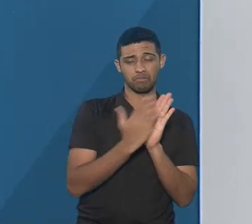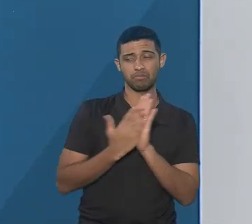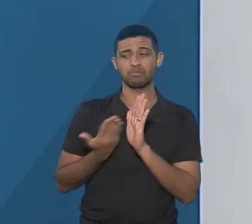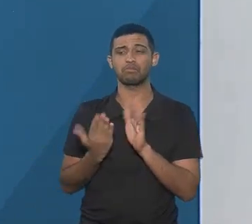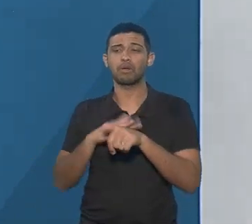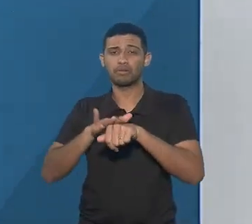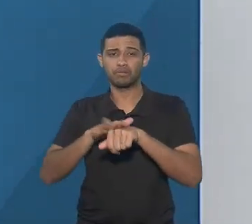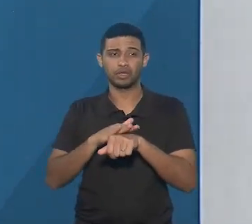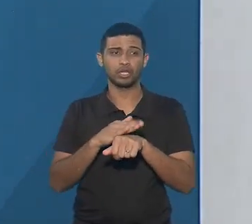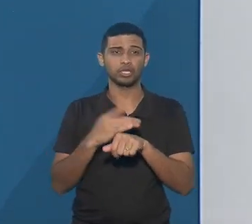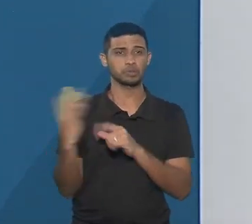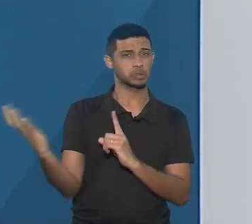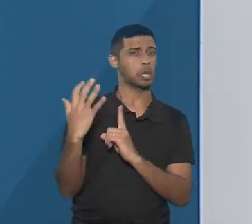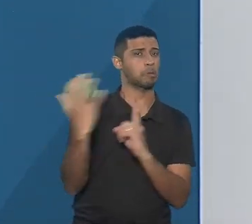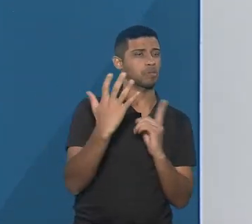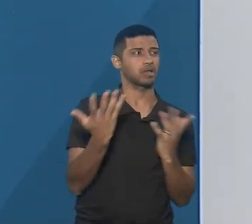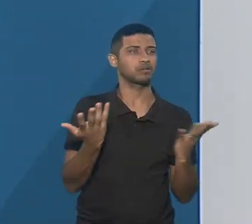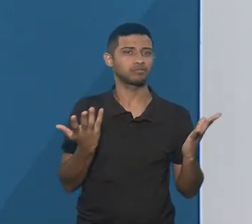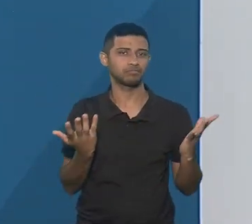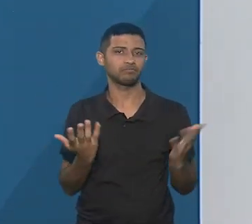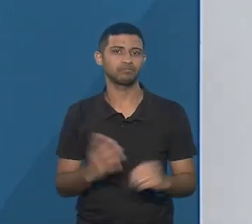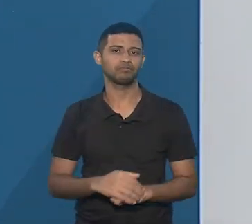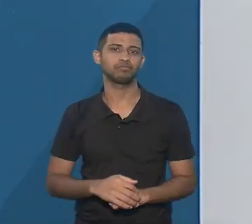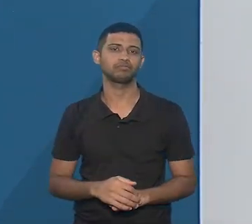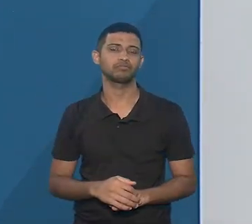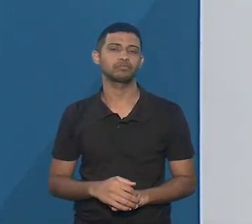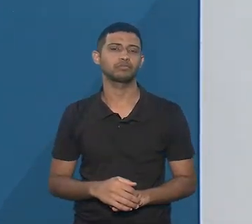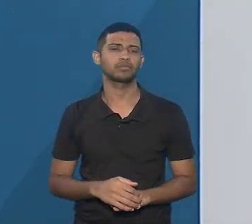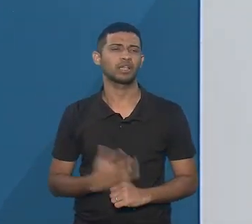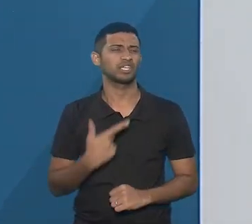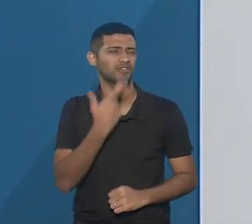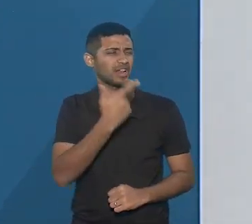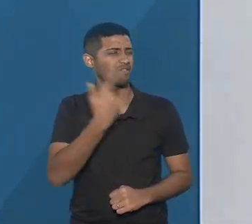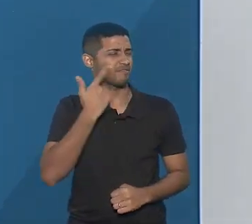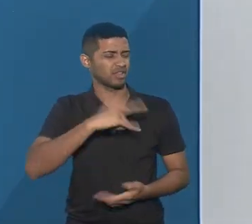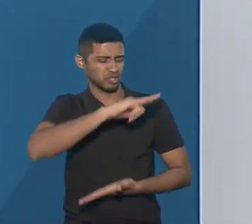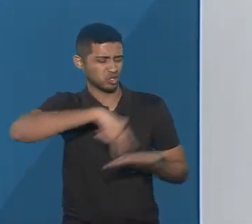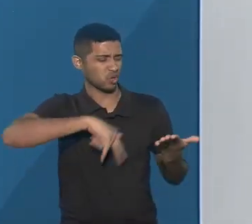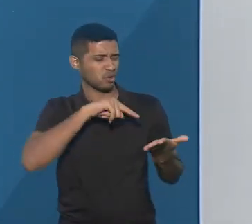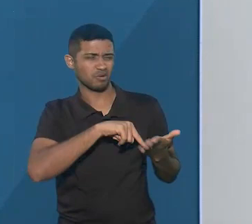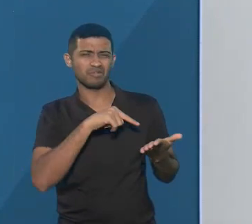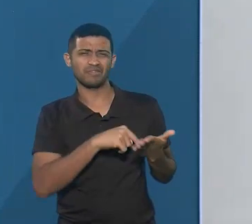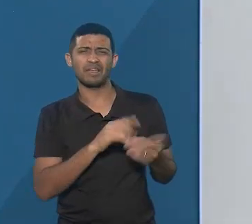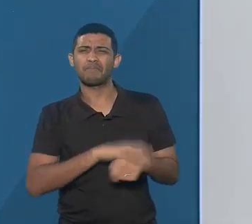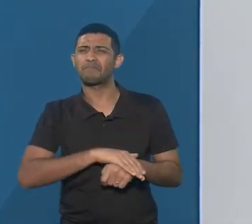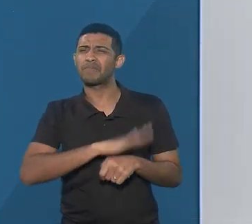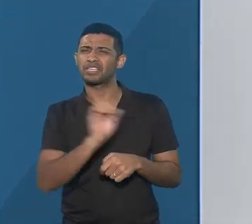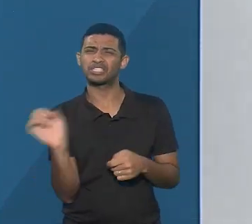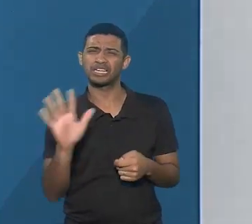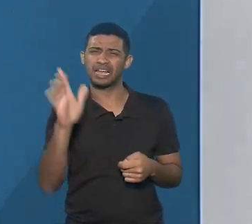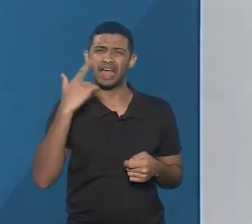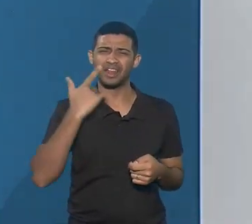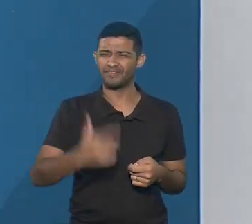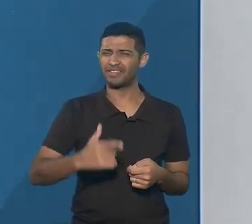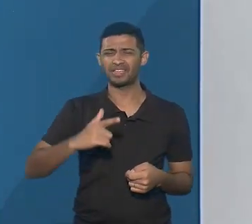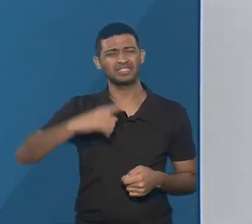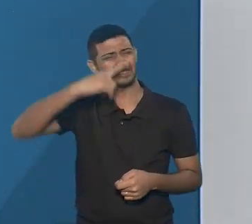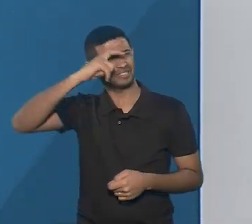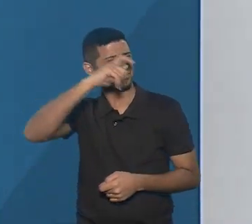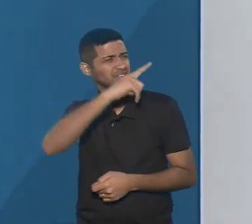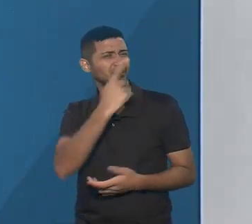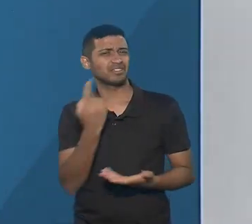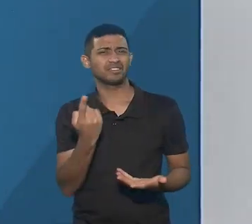para nós, porque isso também nós fomos provocados a agir, que isso tornava esse documento mais caro,